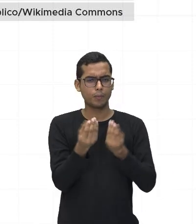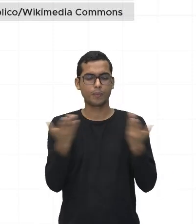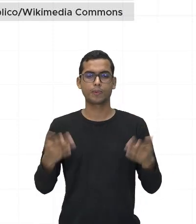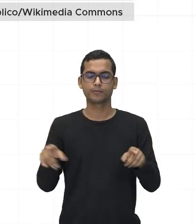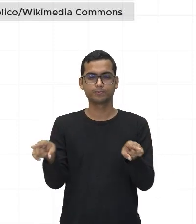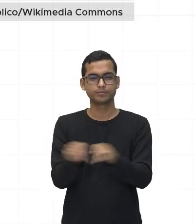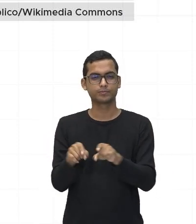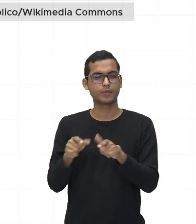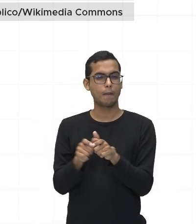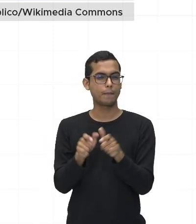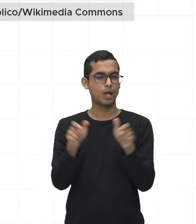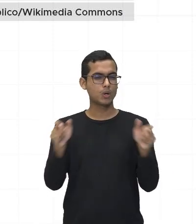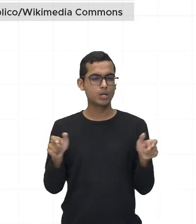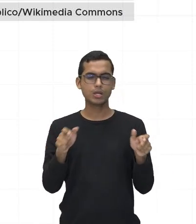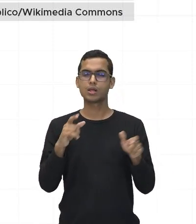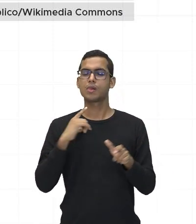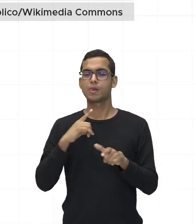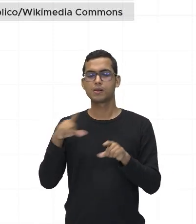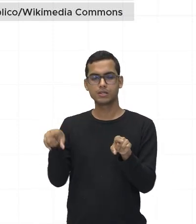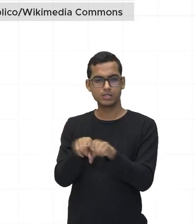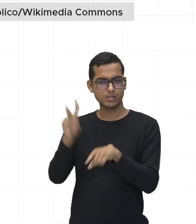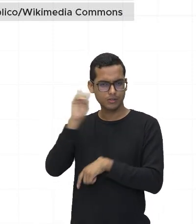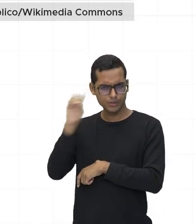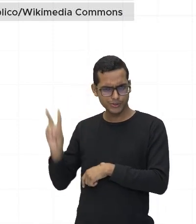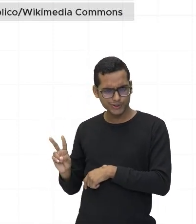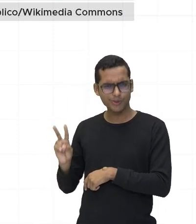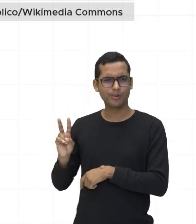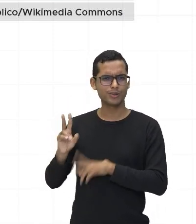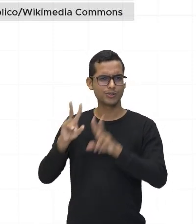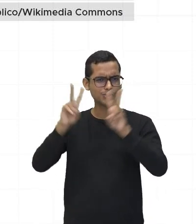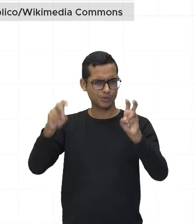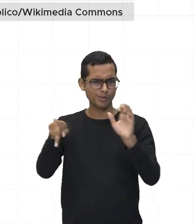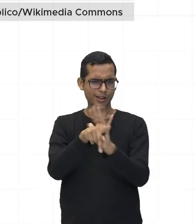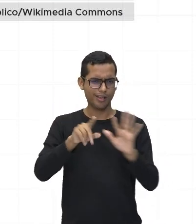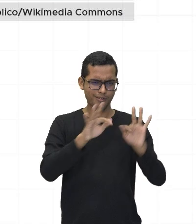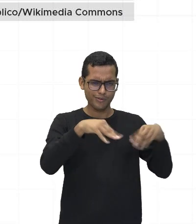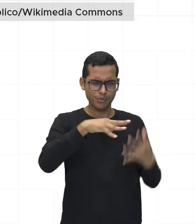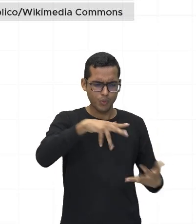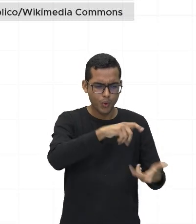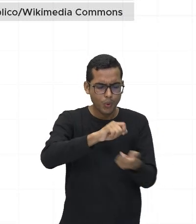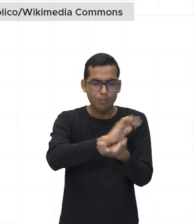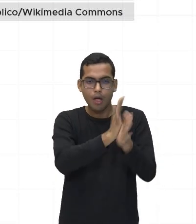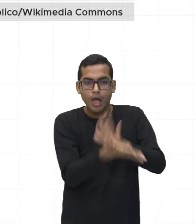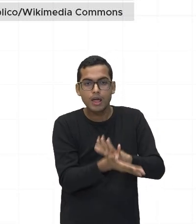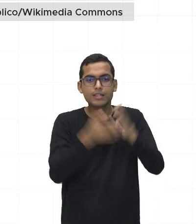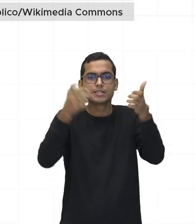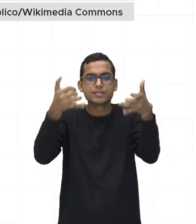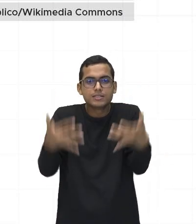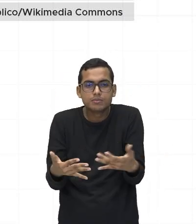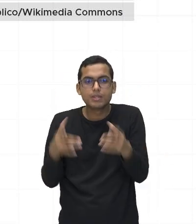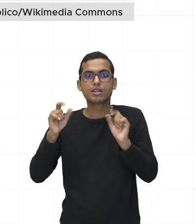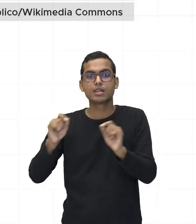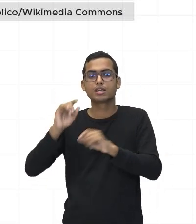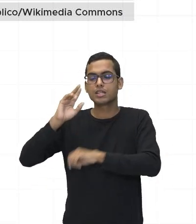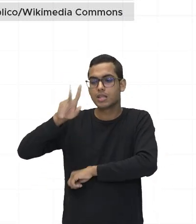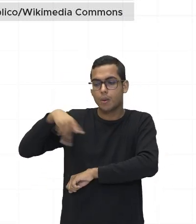um recomeço ou uma continuidade da vida após a morte. Olha só que interessante, apesar do nome que pode